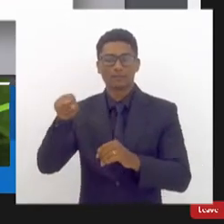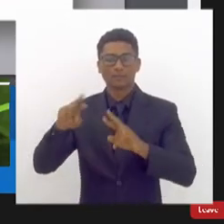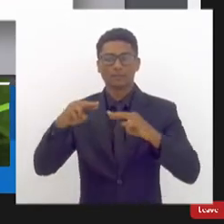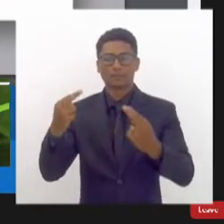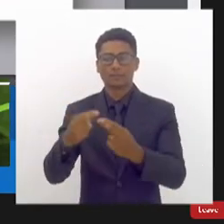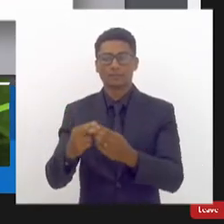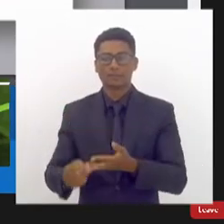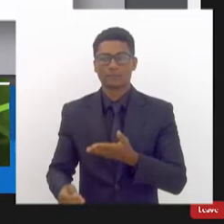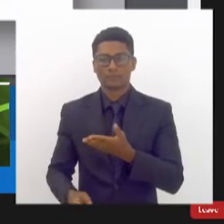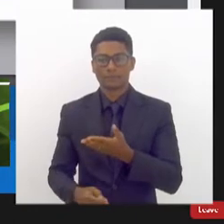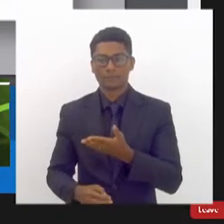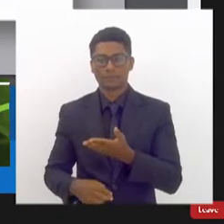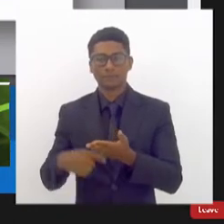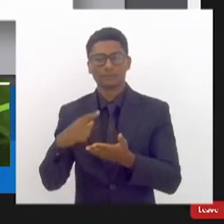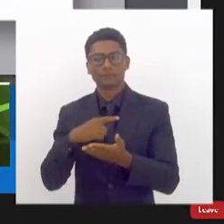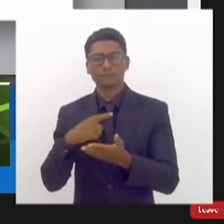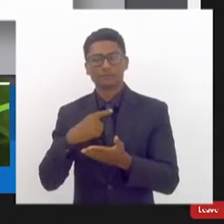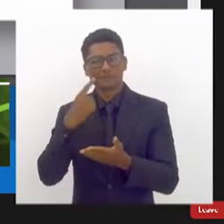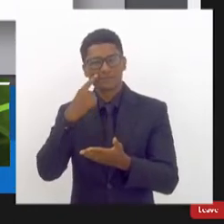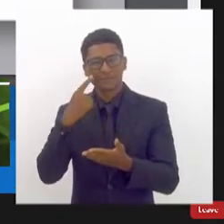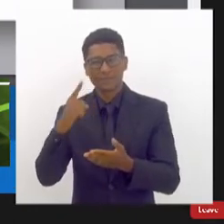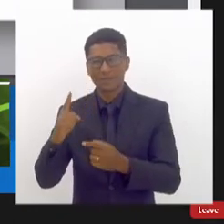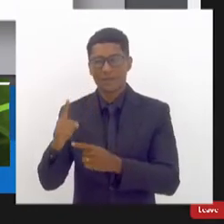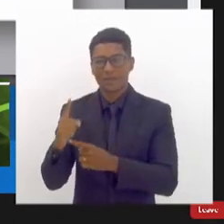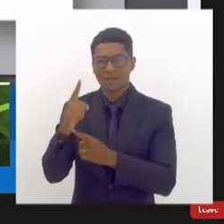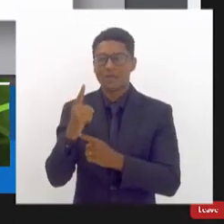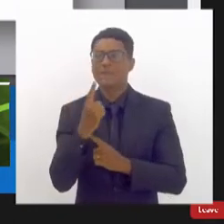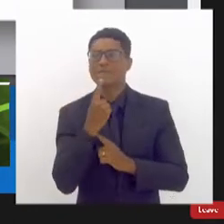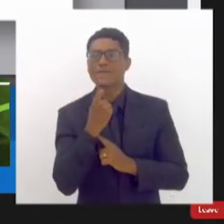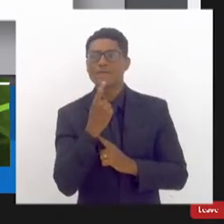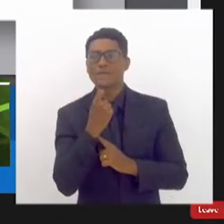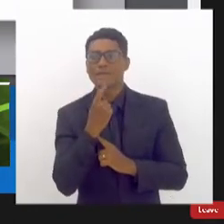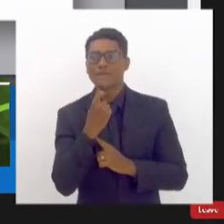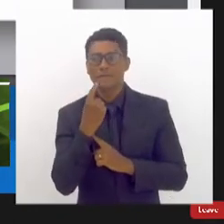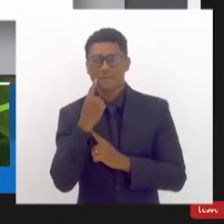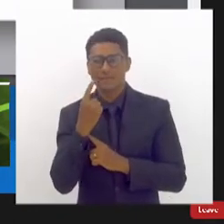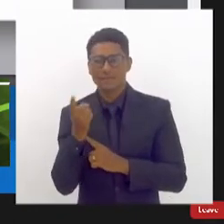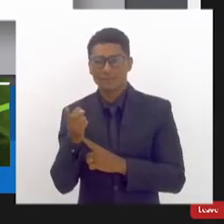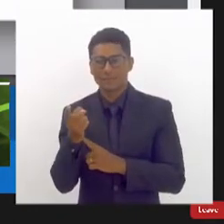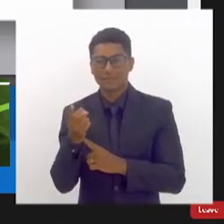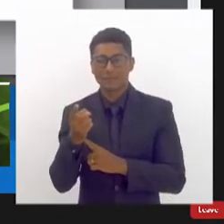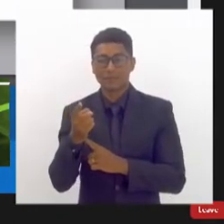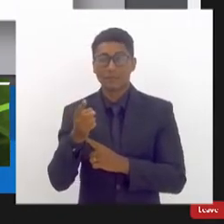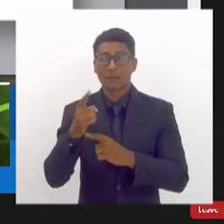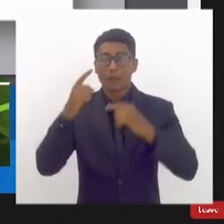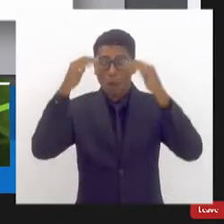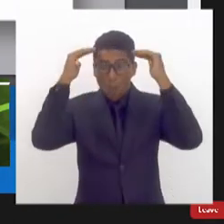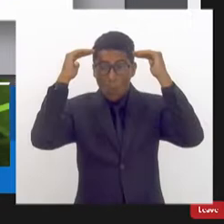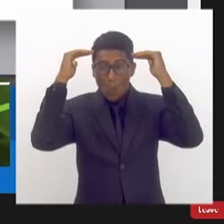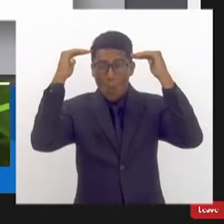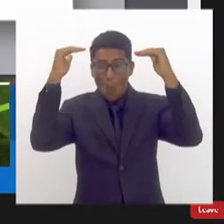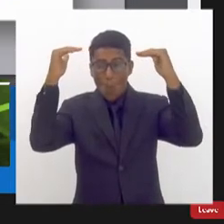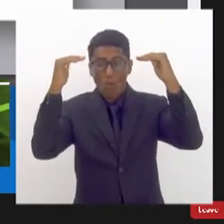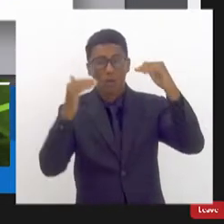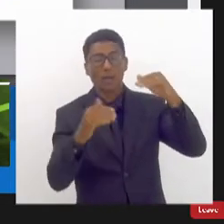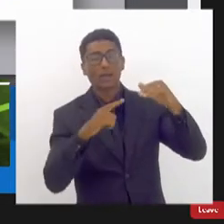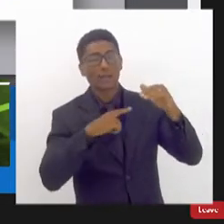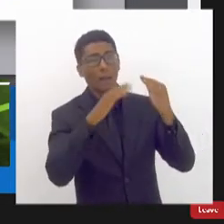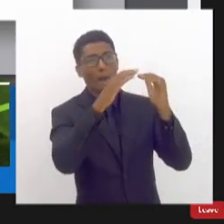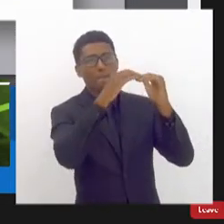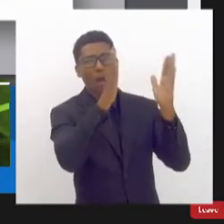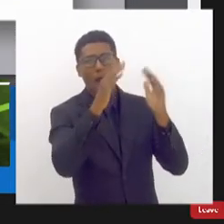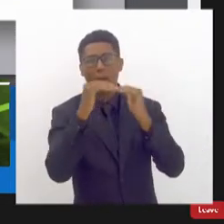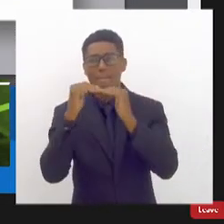Nessa setinha vermelha era o nosso buraco de estimação. O teto tinha alguns buracos, esse é um dos que aparece.